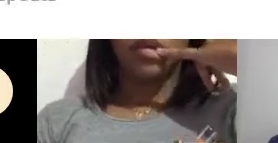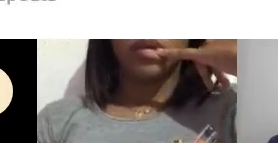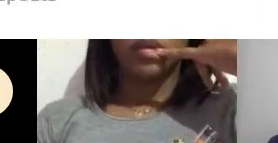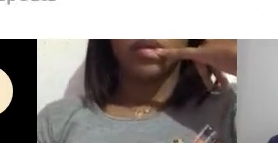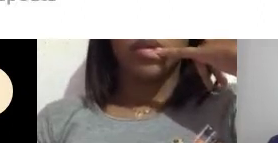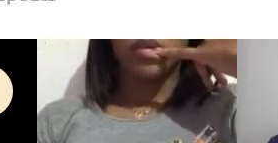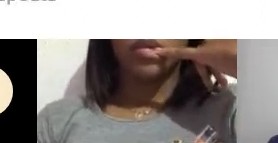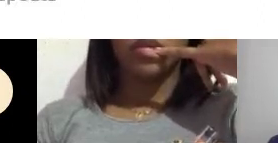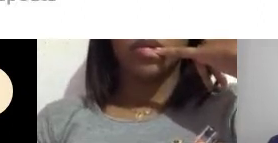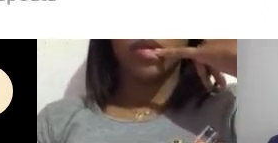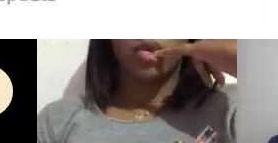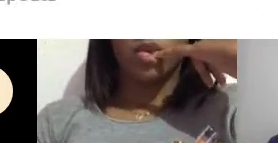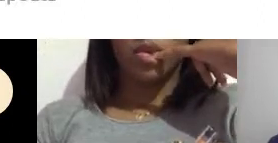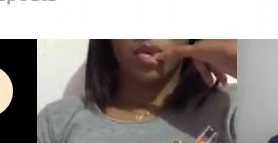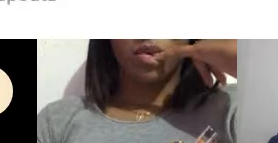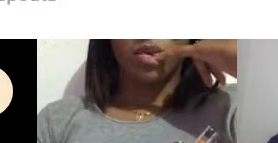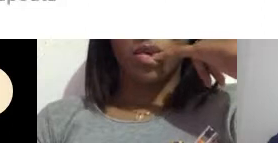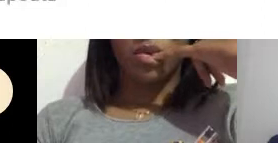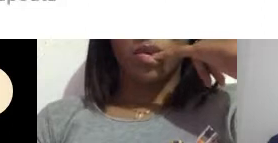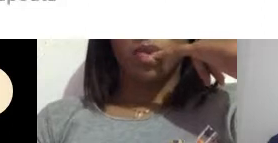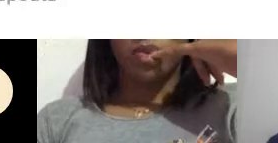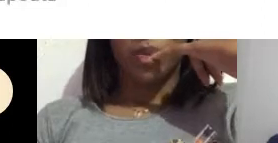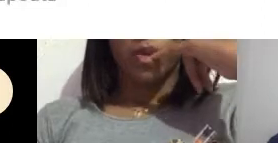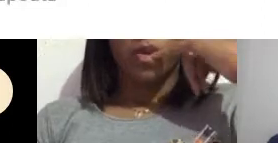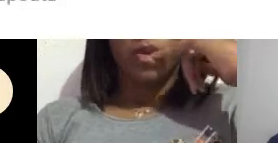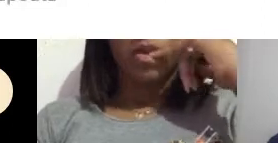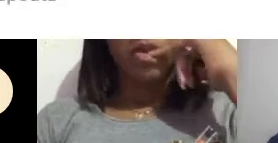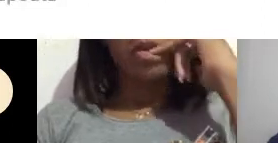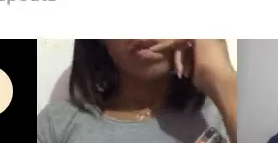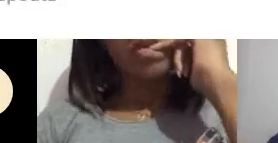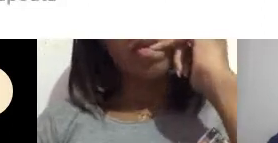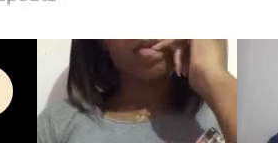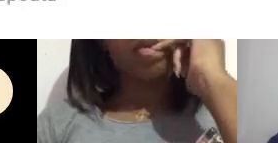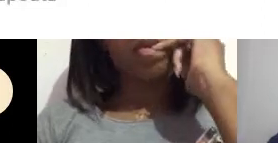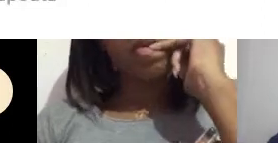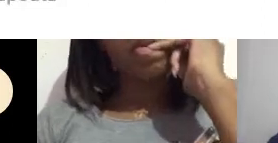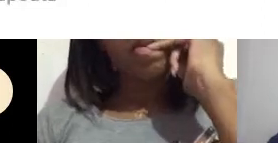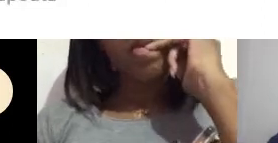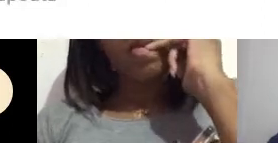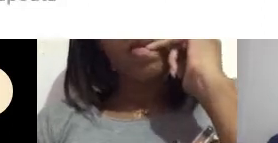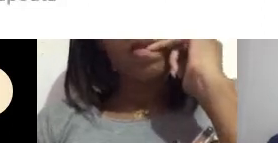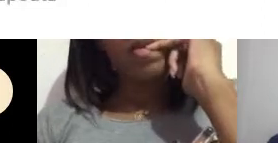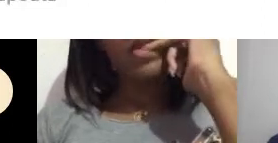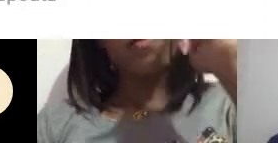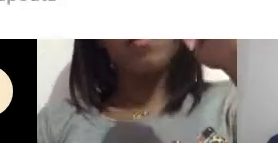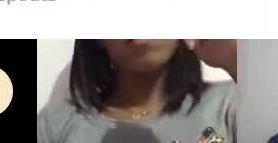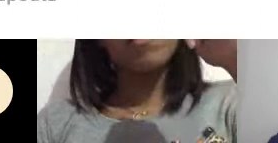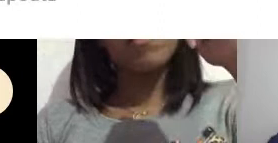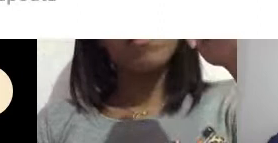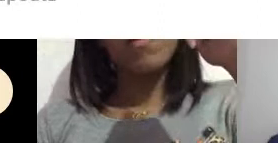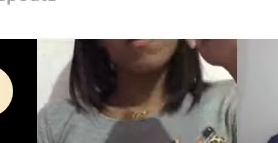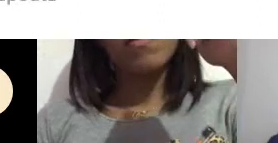nos atentar para vários detalhes em seu uso. No vídeo a seguir, faço um apanhado geral sobre o modo correto de uso, além de